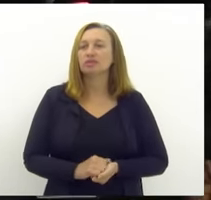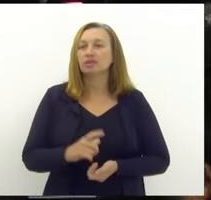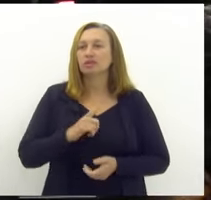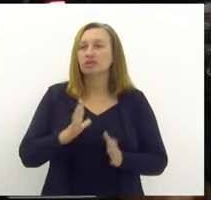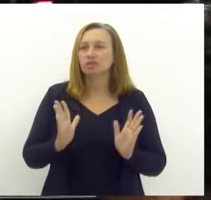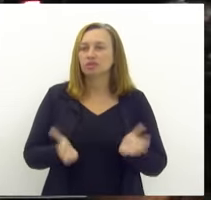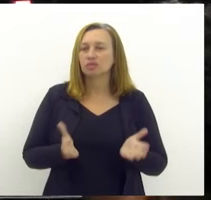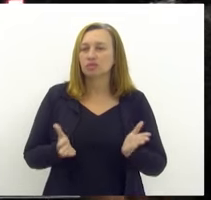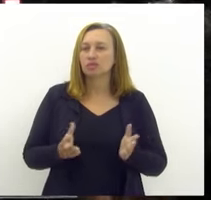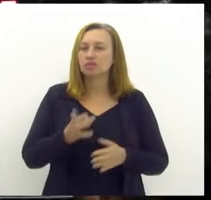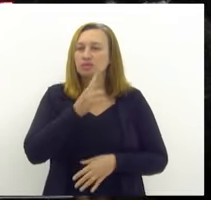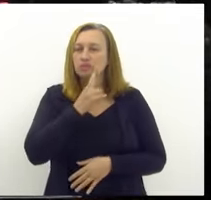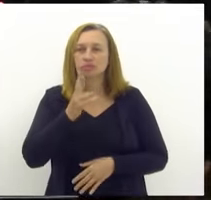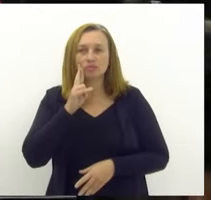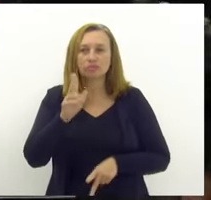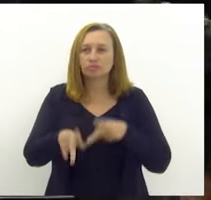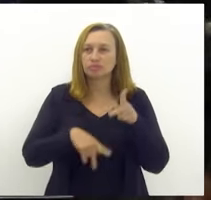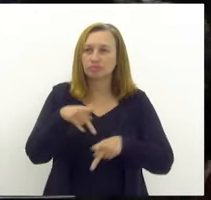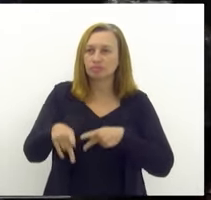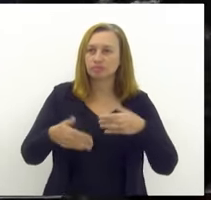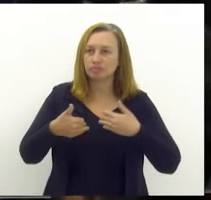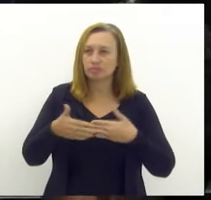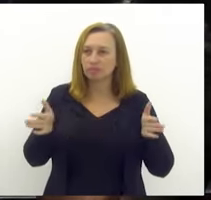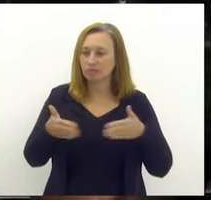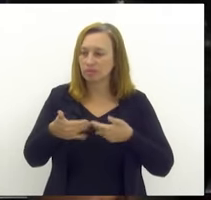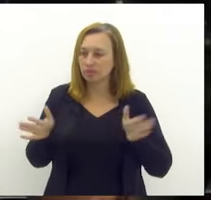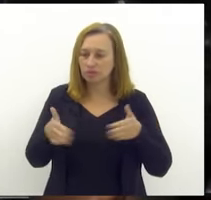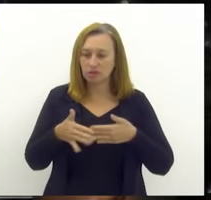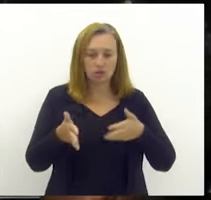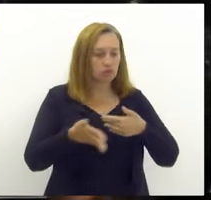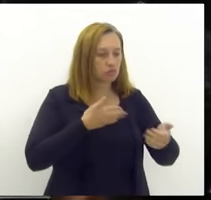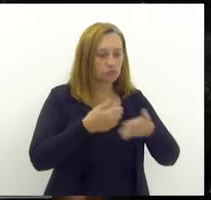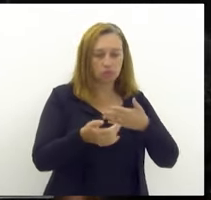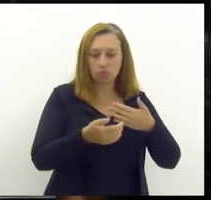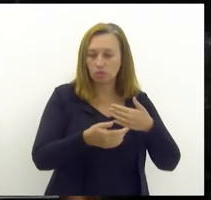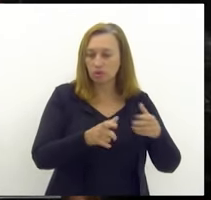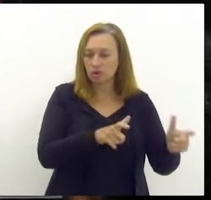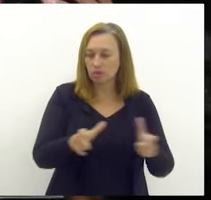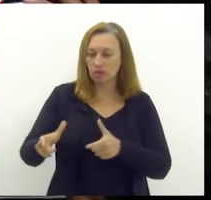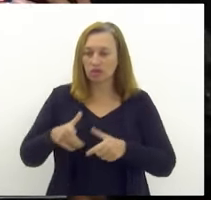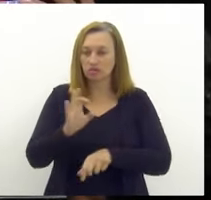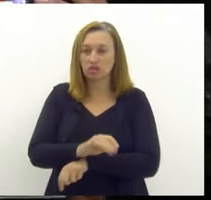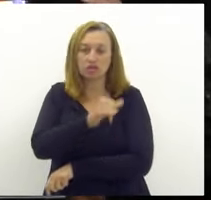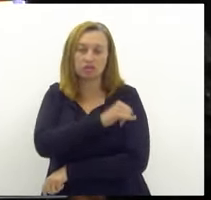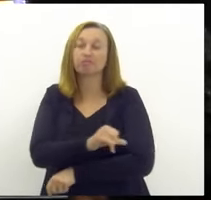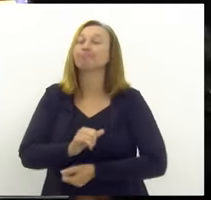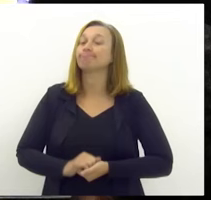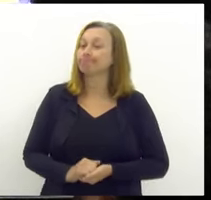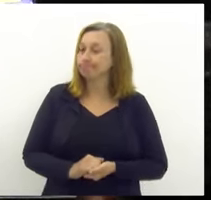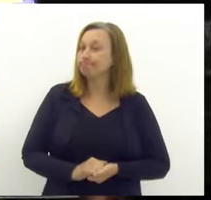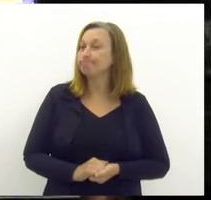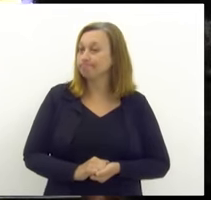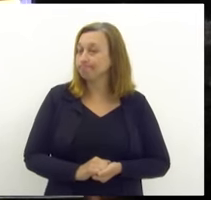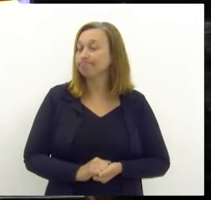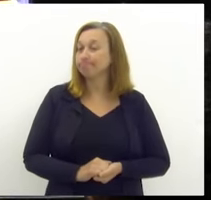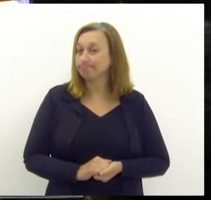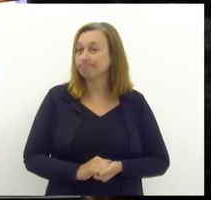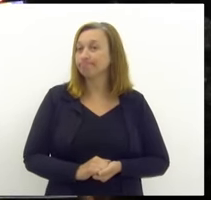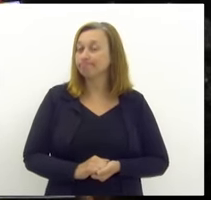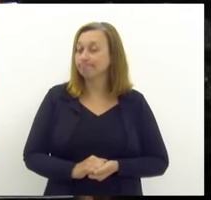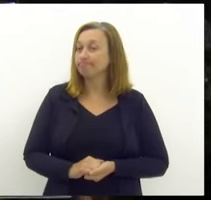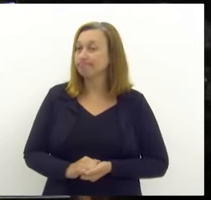é Restaurante Popular aberto em tudo quanto é lugar do Estado do Rio de Janeiro é isso que nós deveríamos ter dentro da região